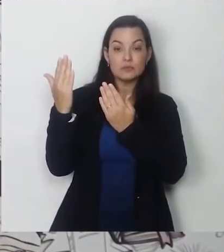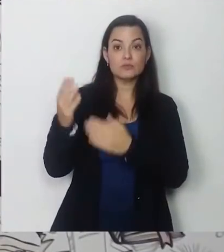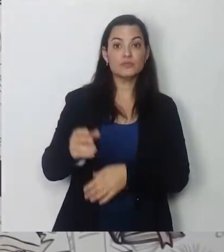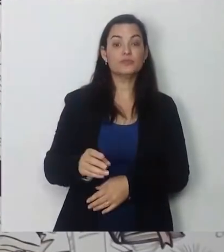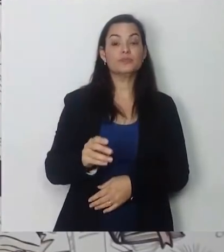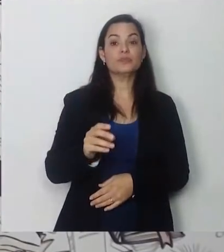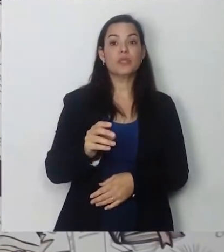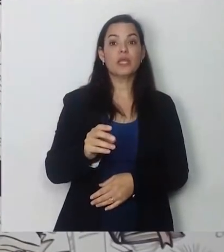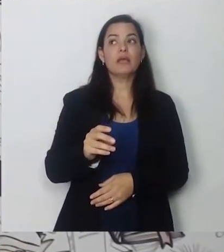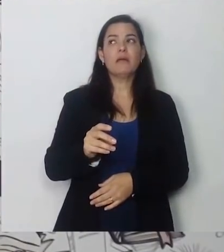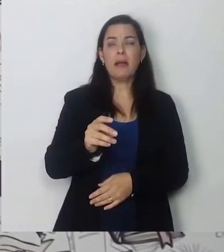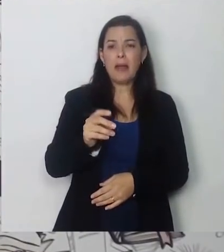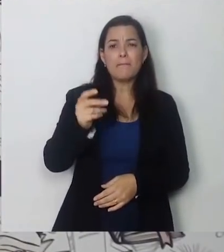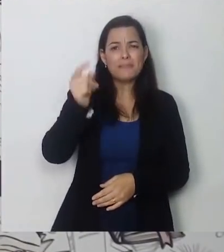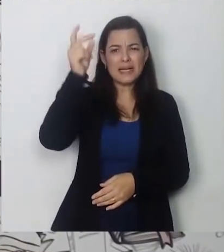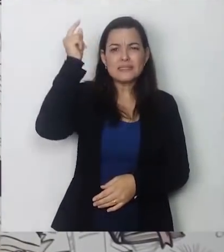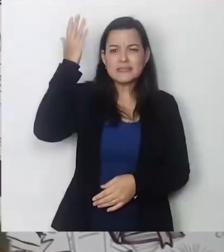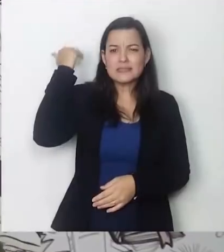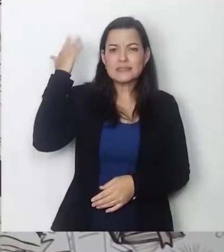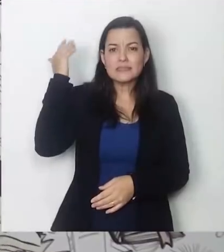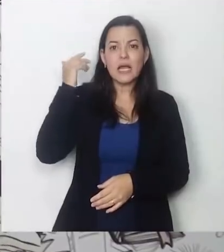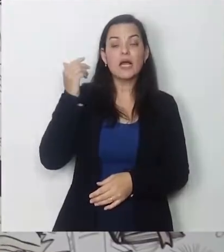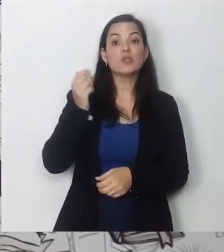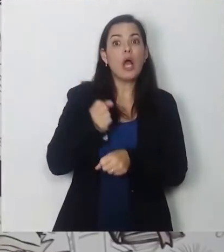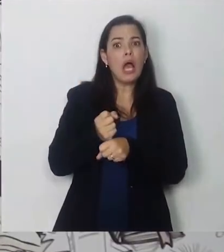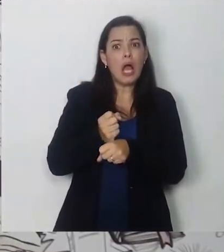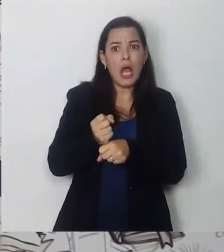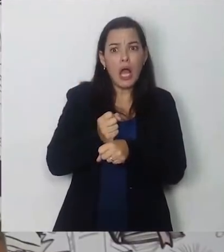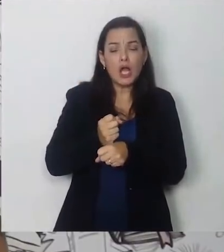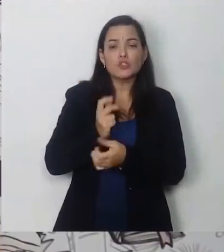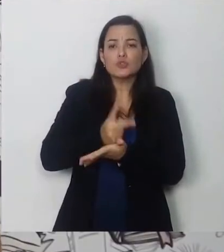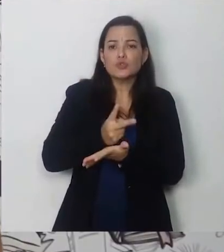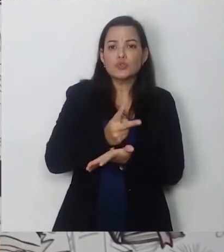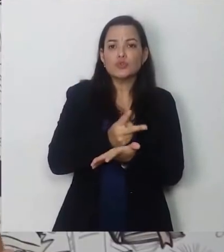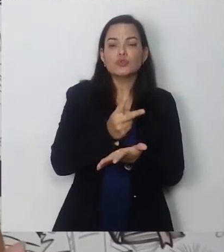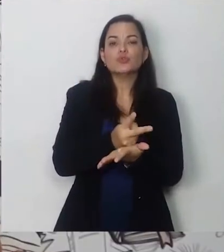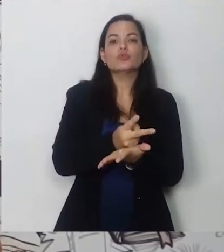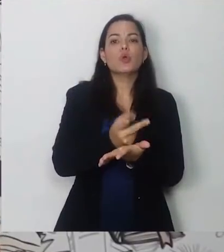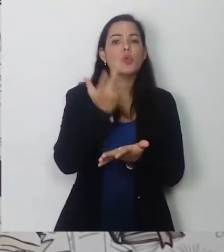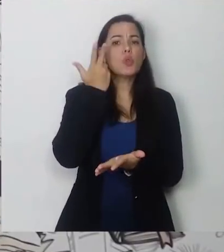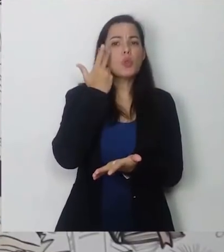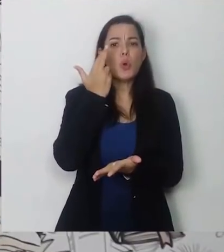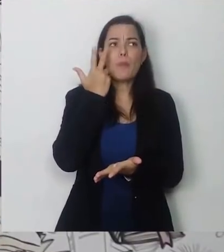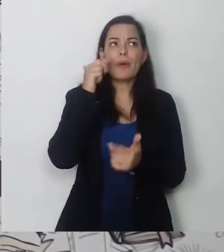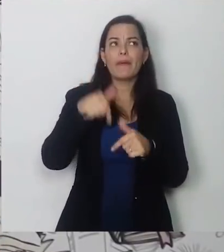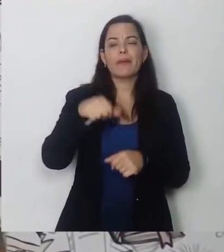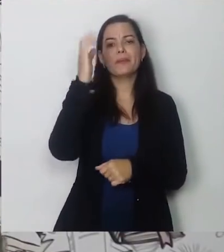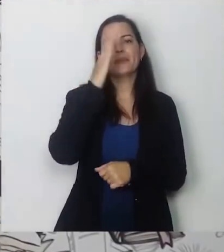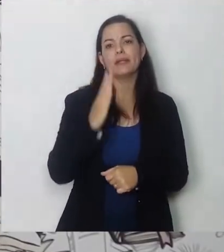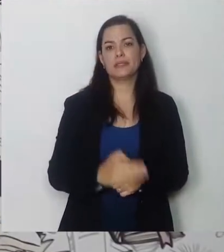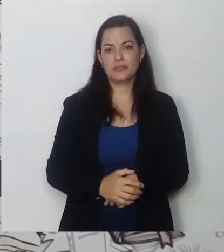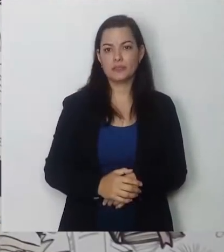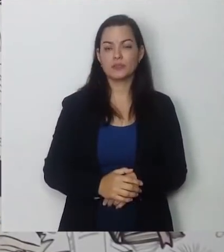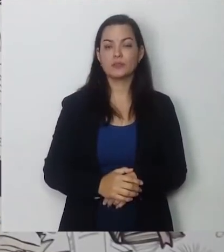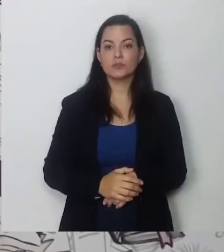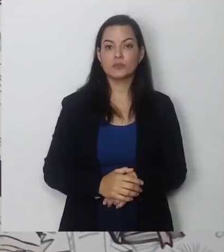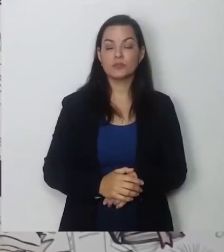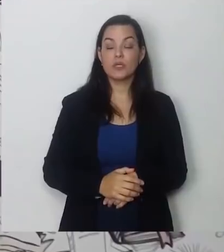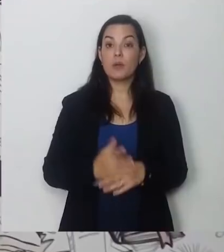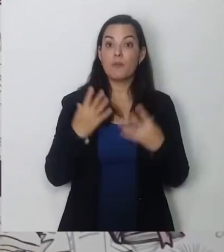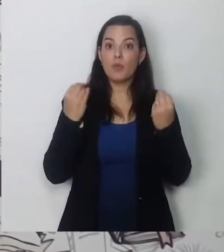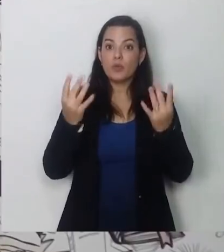uma ação comum no Brasil. Muitas pessoas consideradas loucas, elas tinham,